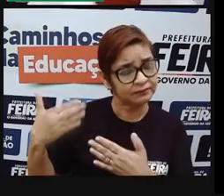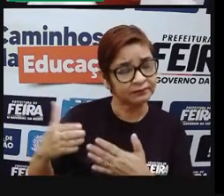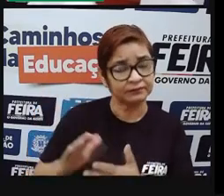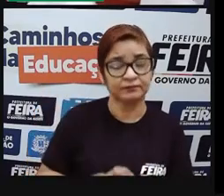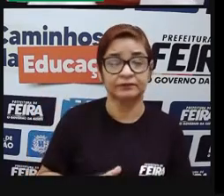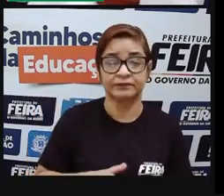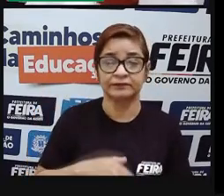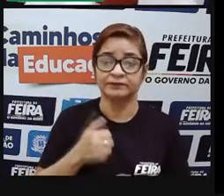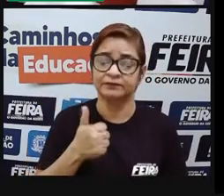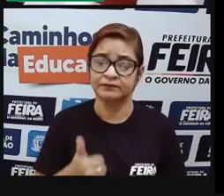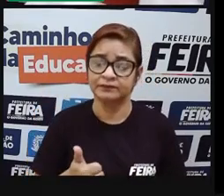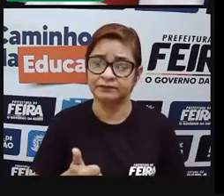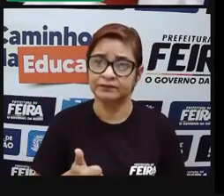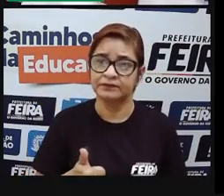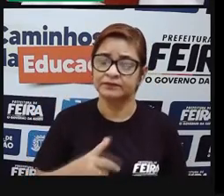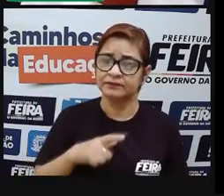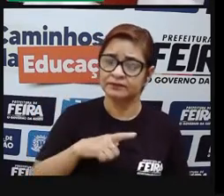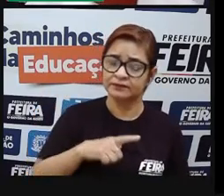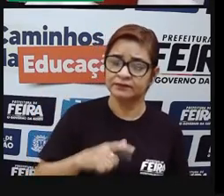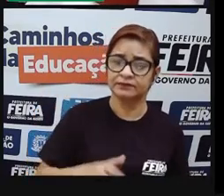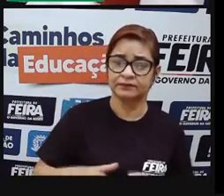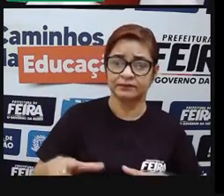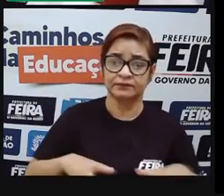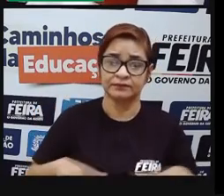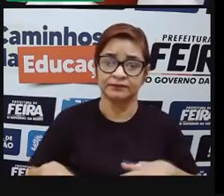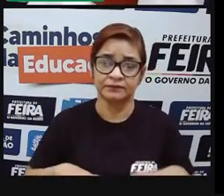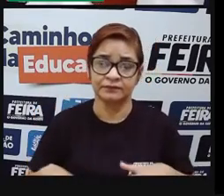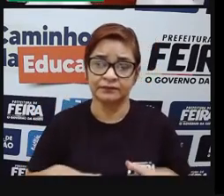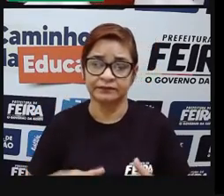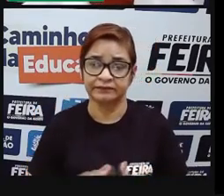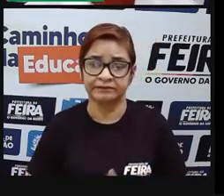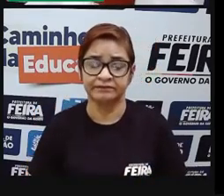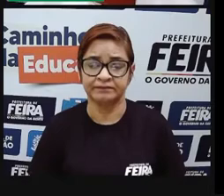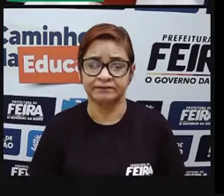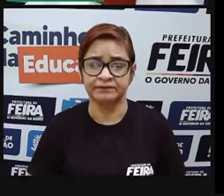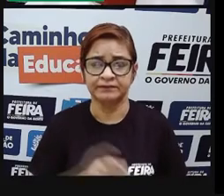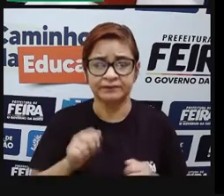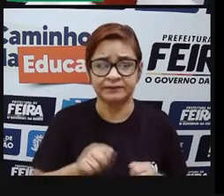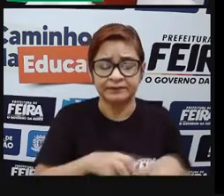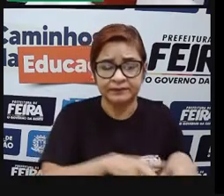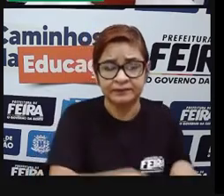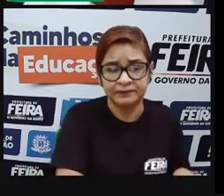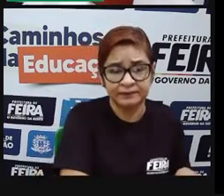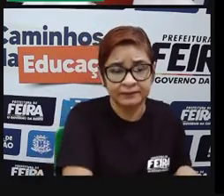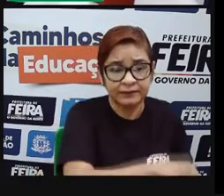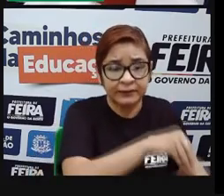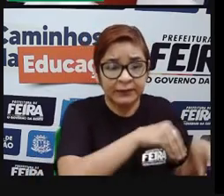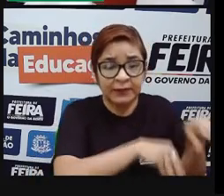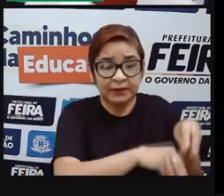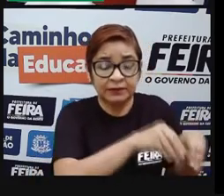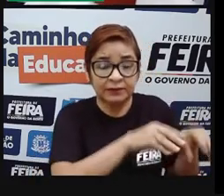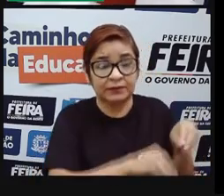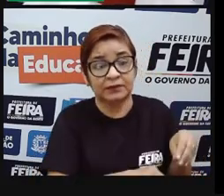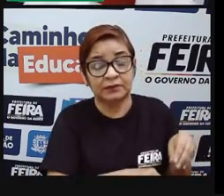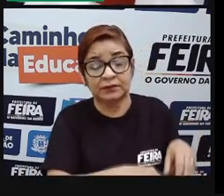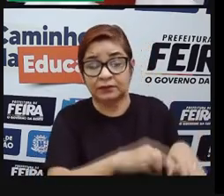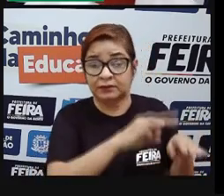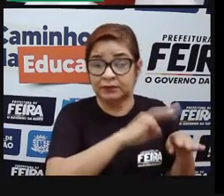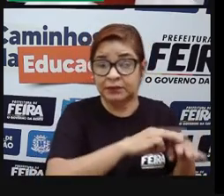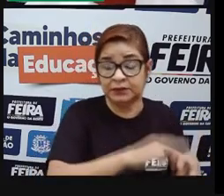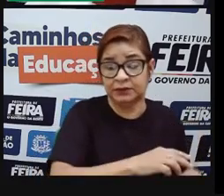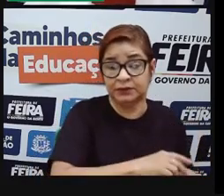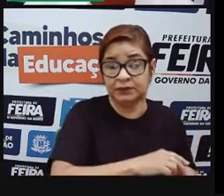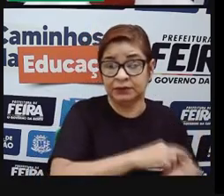na nossa cidade Tá bom então o extrativismo vegetal são aquelas atividades né já extração de madeira